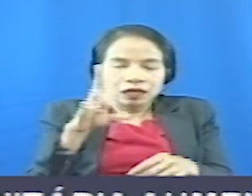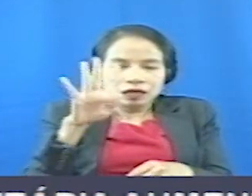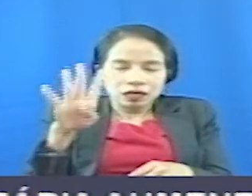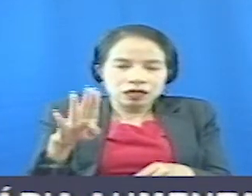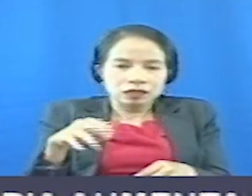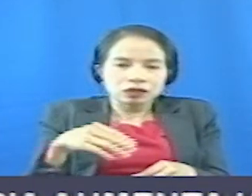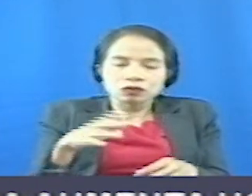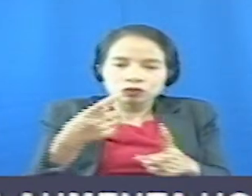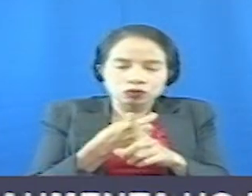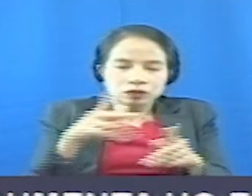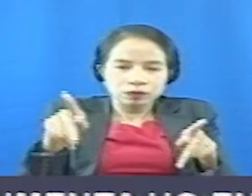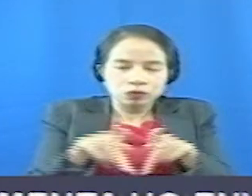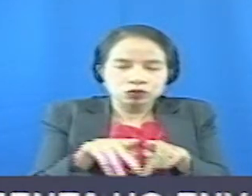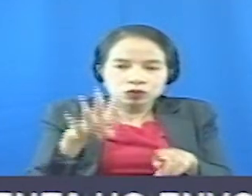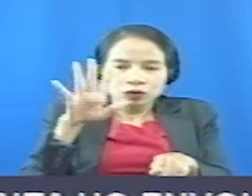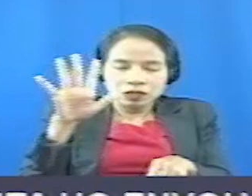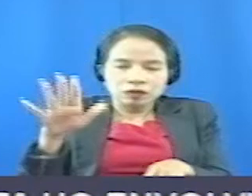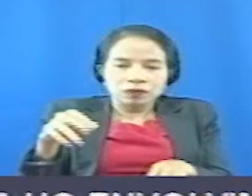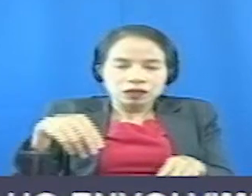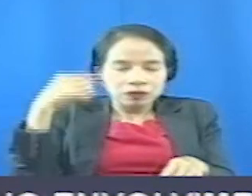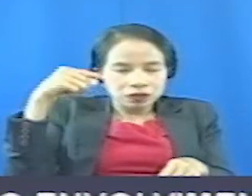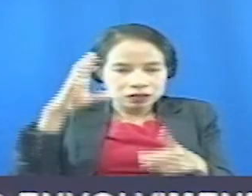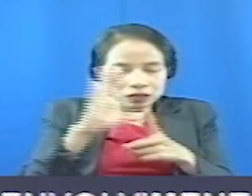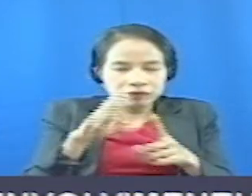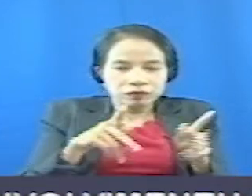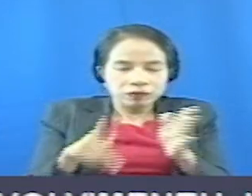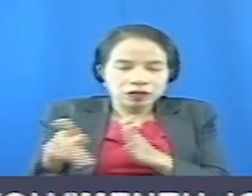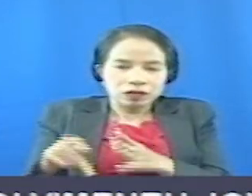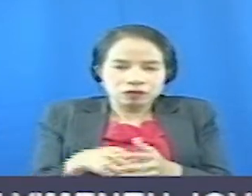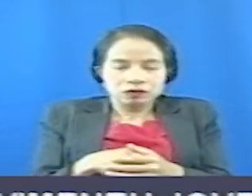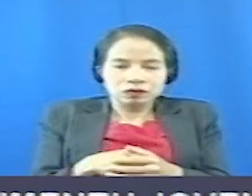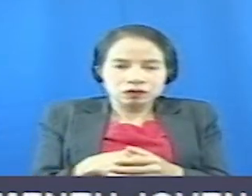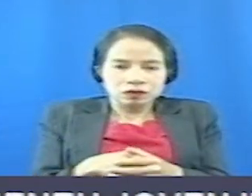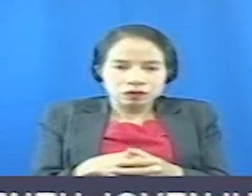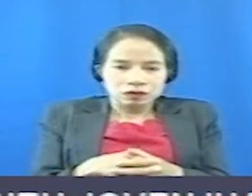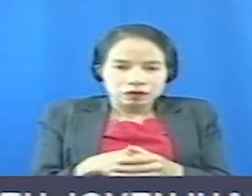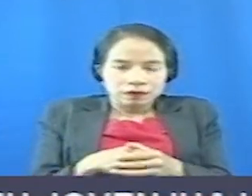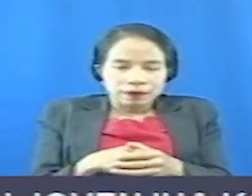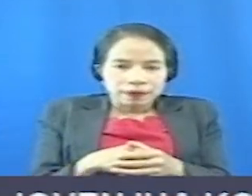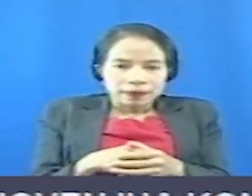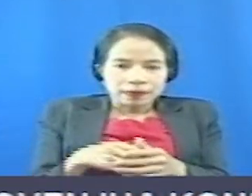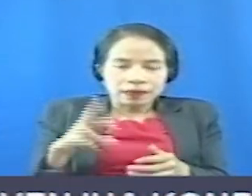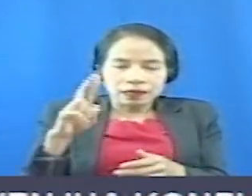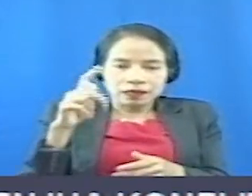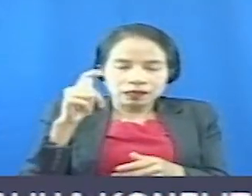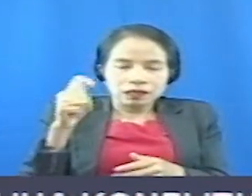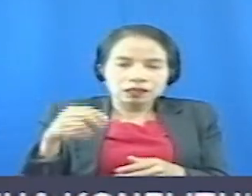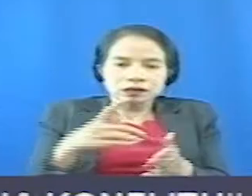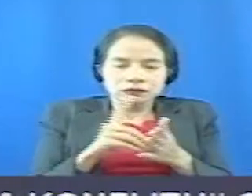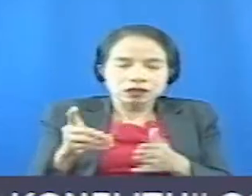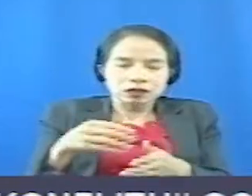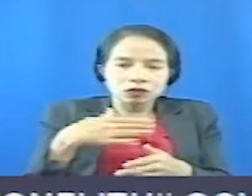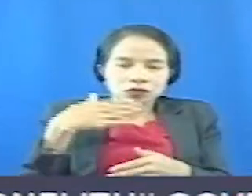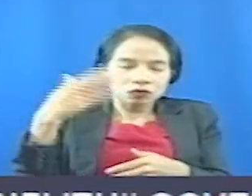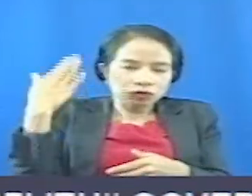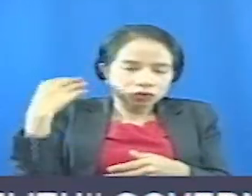planeia. Polícia acompanha Bravo com Lima. Inspetor Polícia João Batista vai arteteli domingo semana koto katete. Força falente